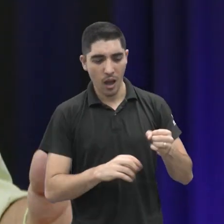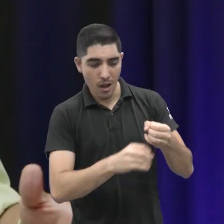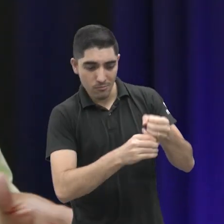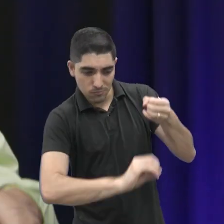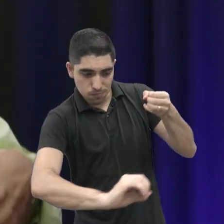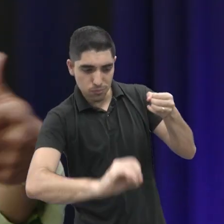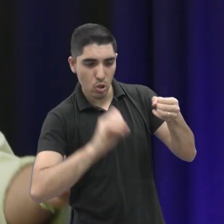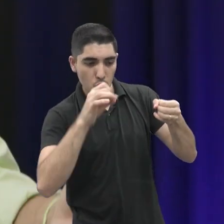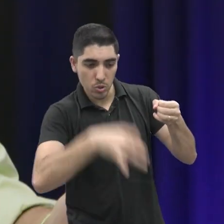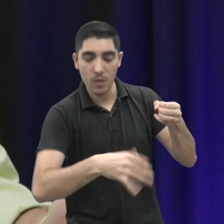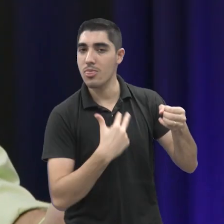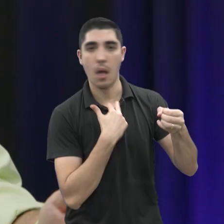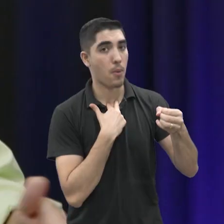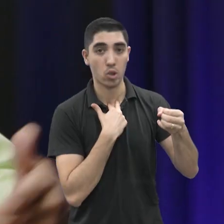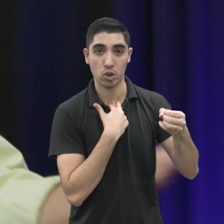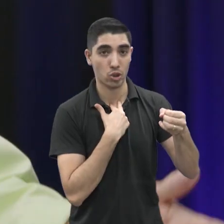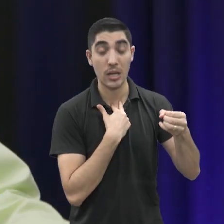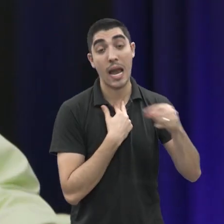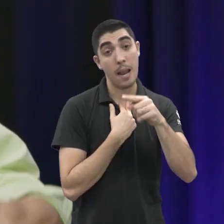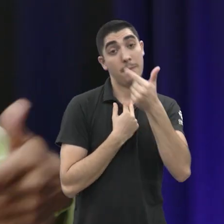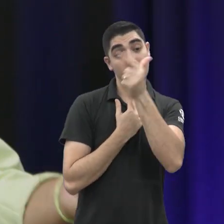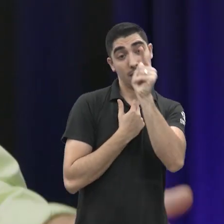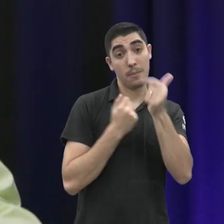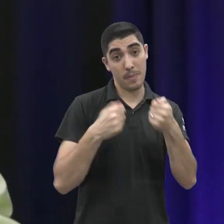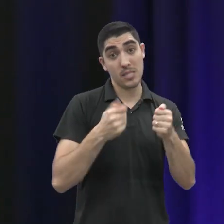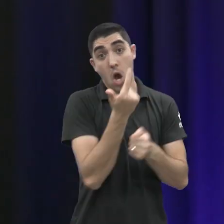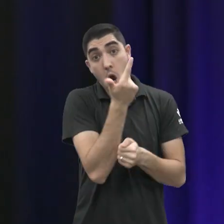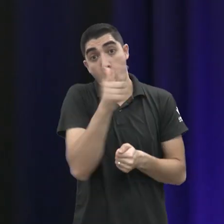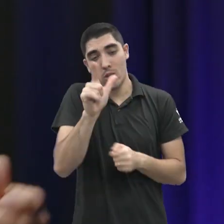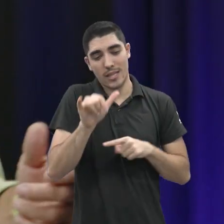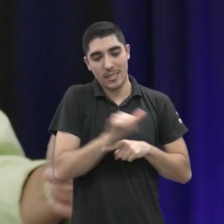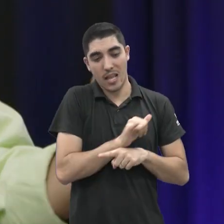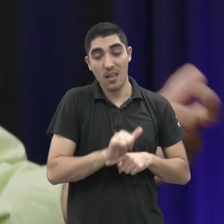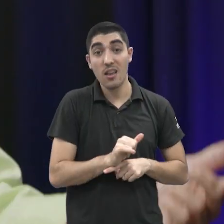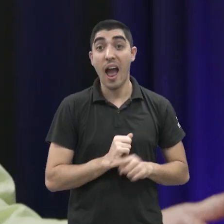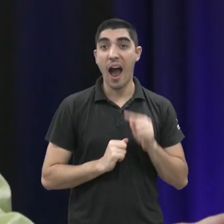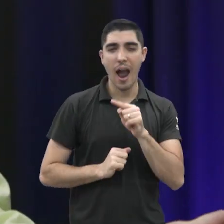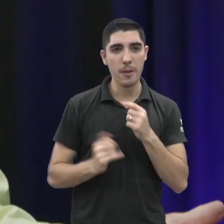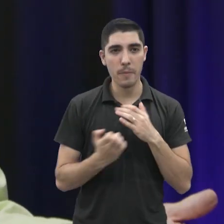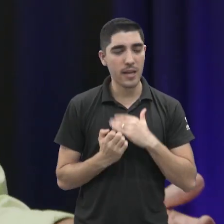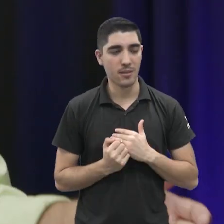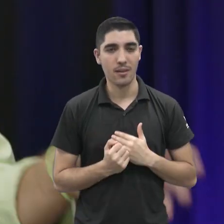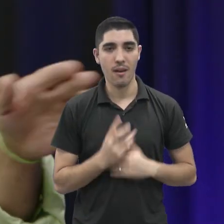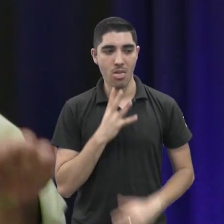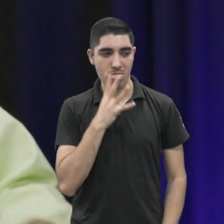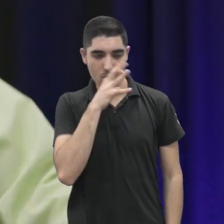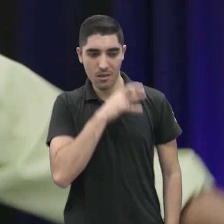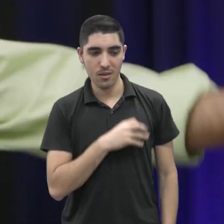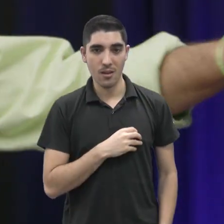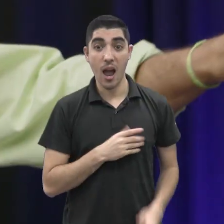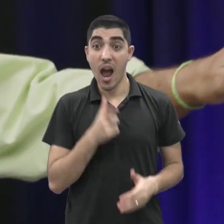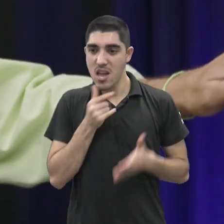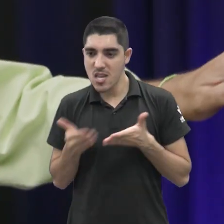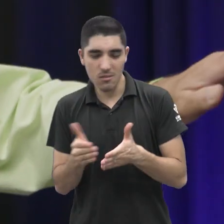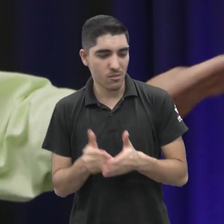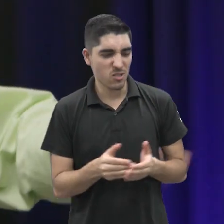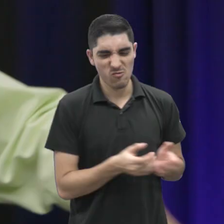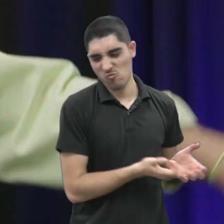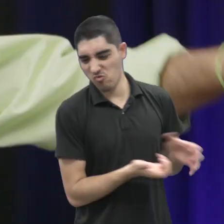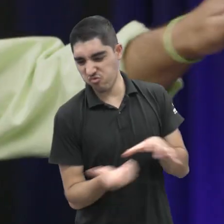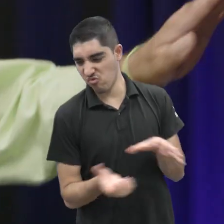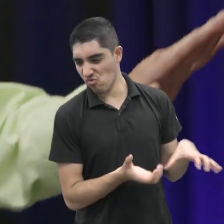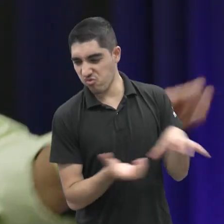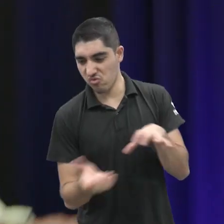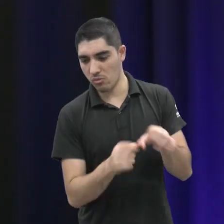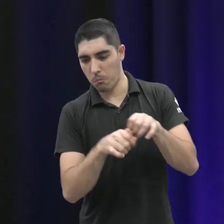um lançamento de algum efluente tóxico ou alguma coisa assim, e ela deveria tratar de outra forma. E aí ela simplesmente lança